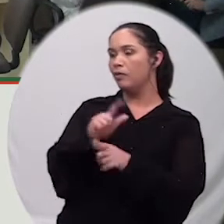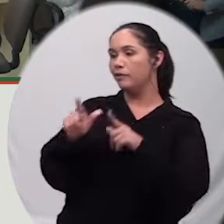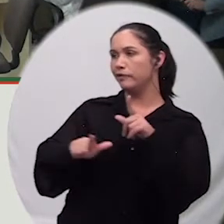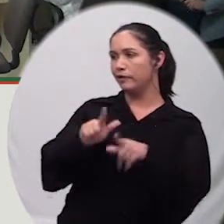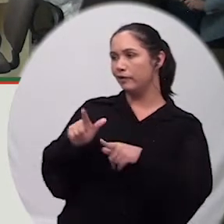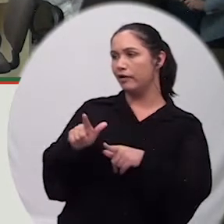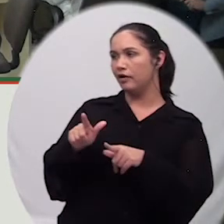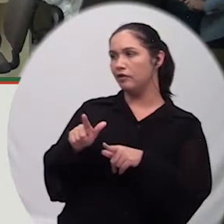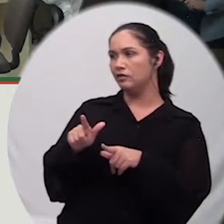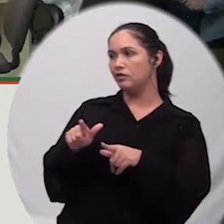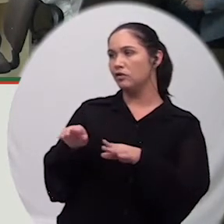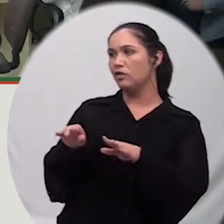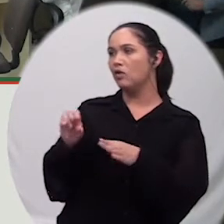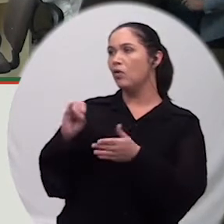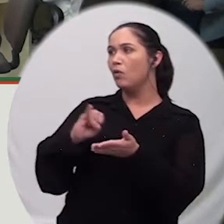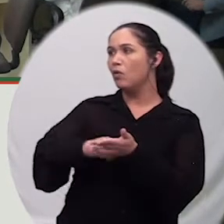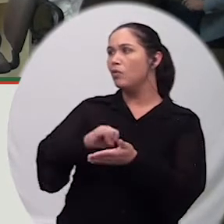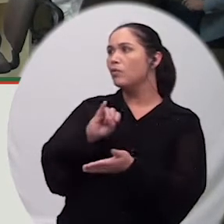do...